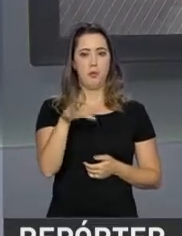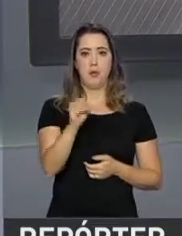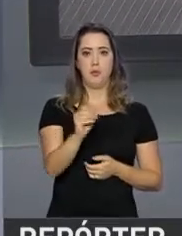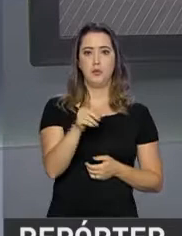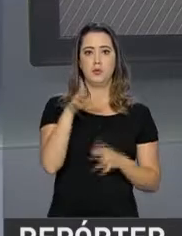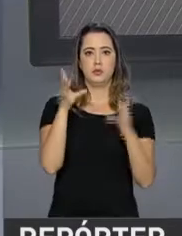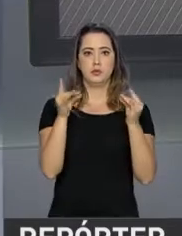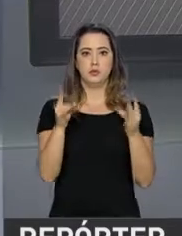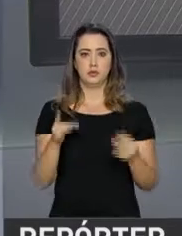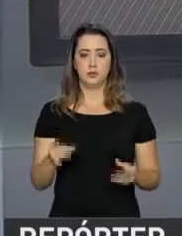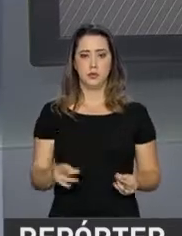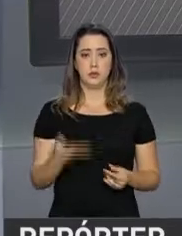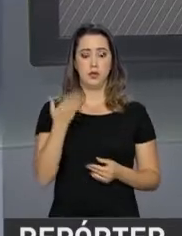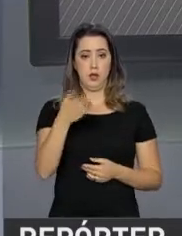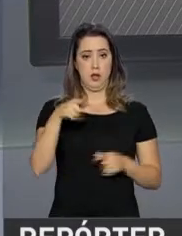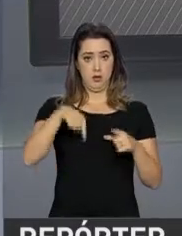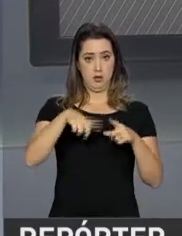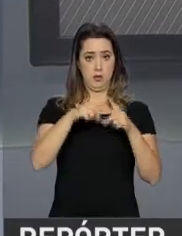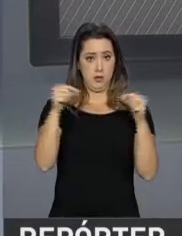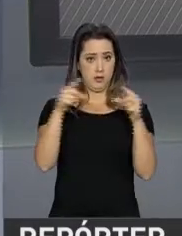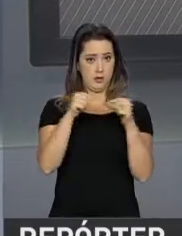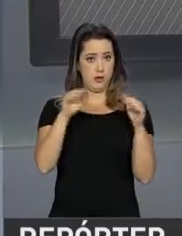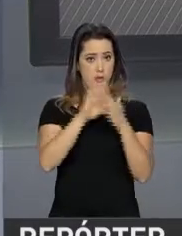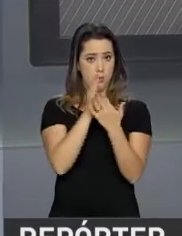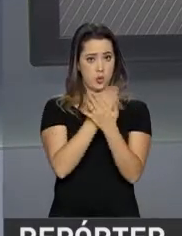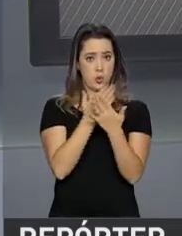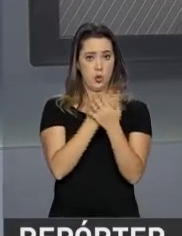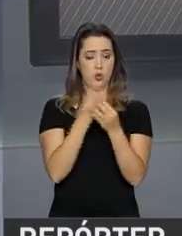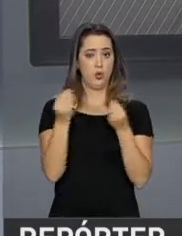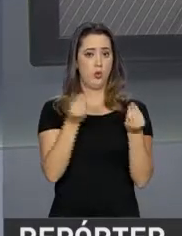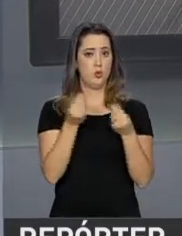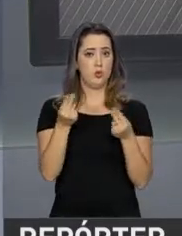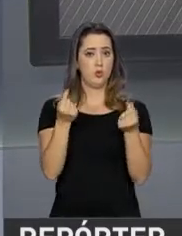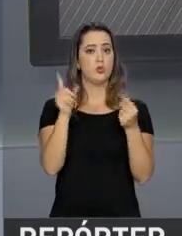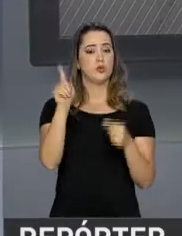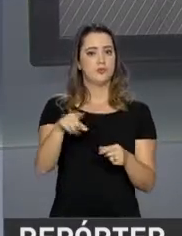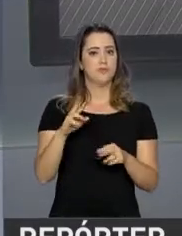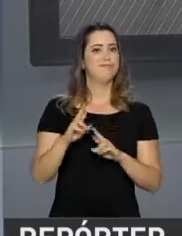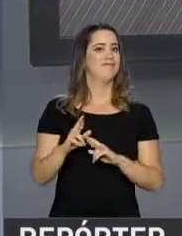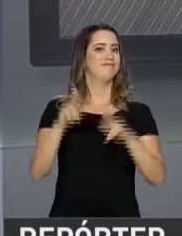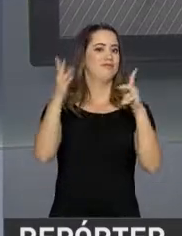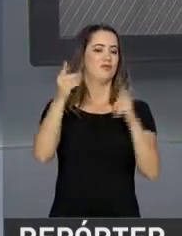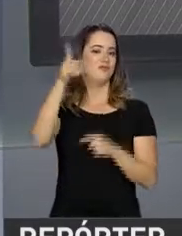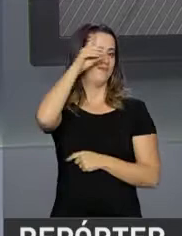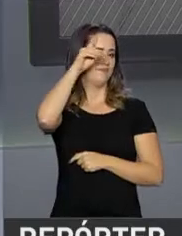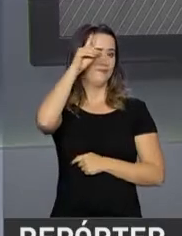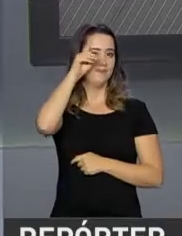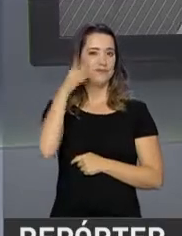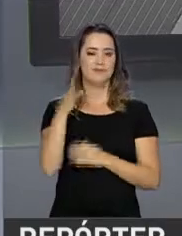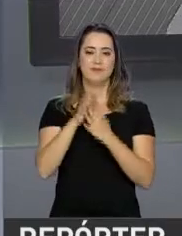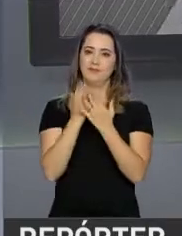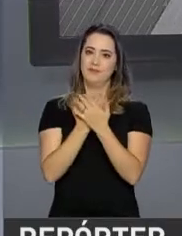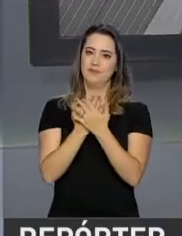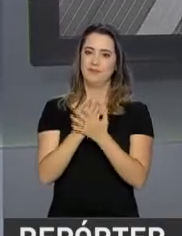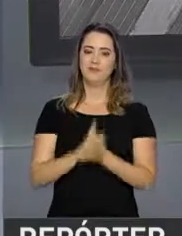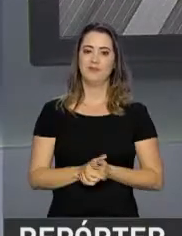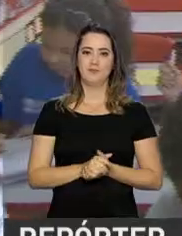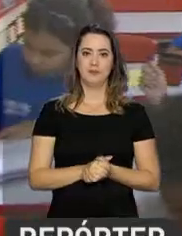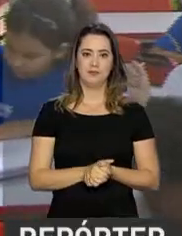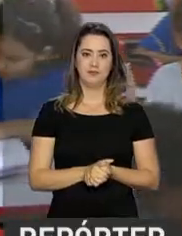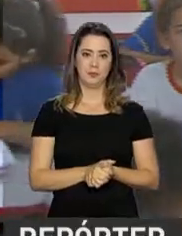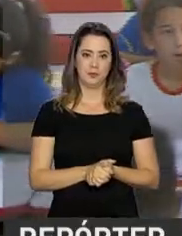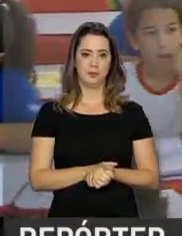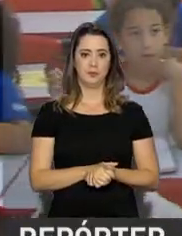mundinho foi a uma escola aqui de brasília para saber como esse dinheiro faz diferença no dia a dia da instituição de ensino